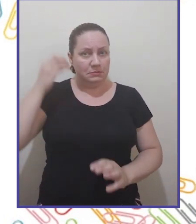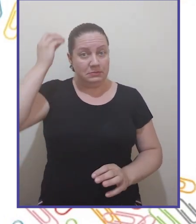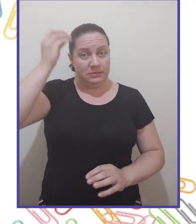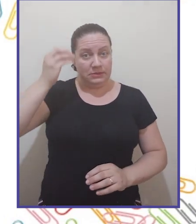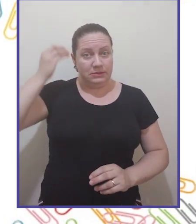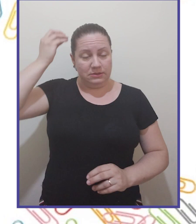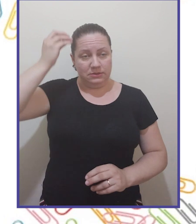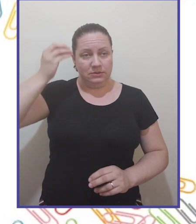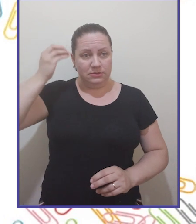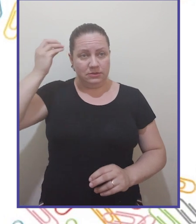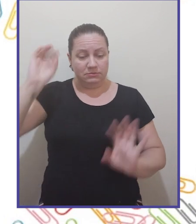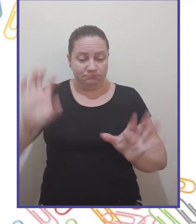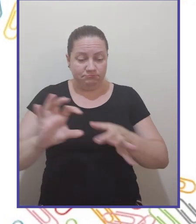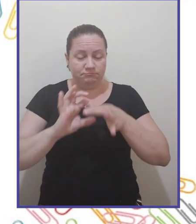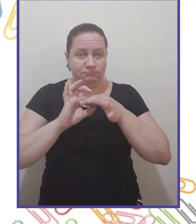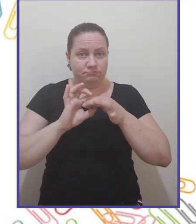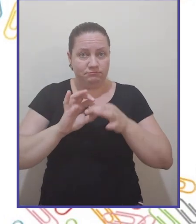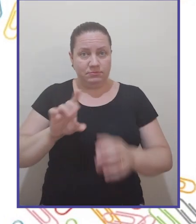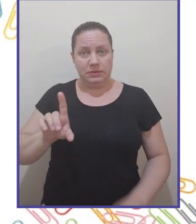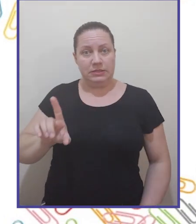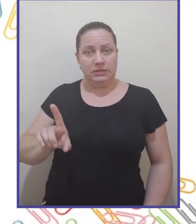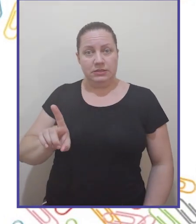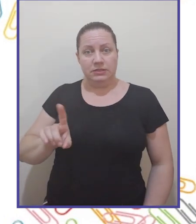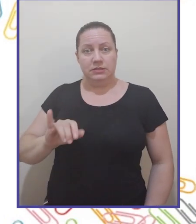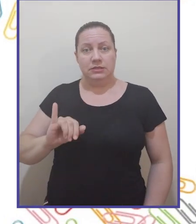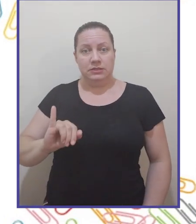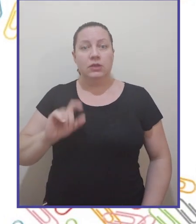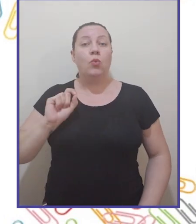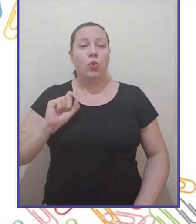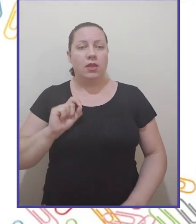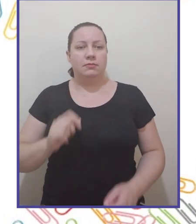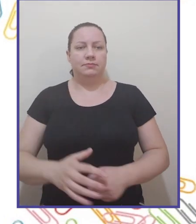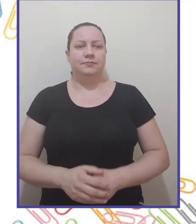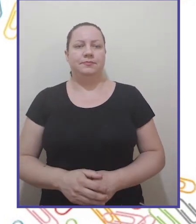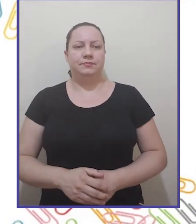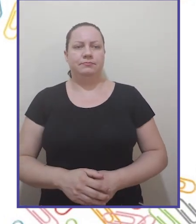psiquiátricas associados à deficiência intelectual são